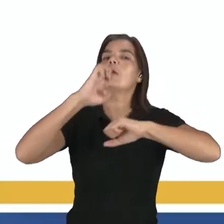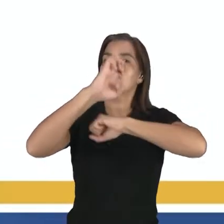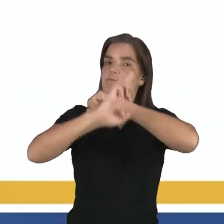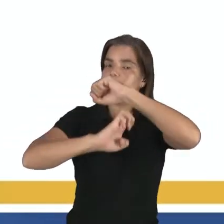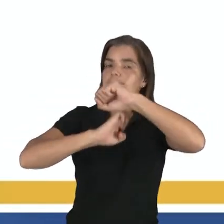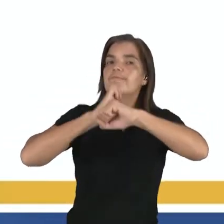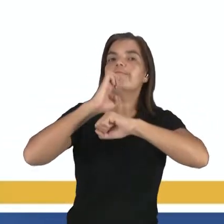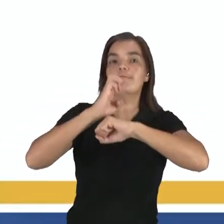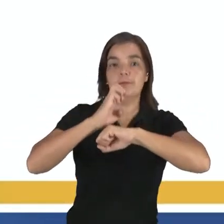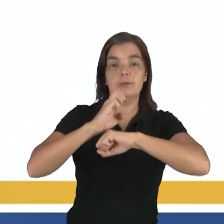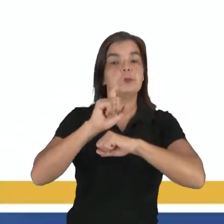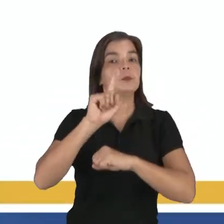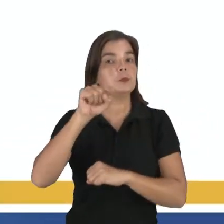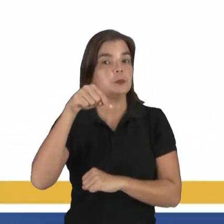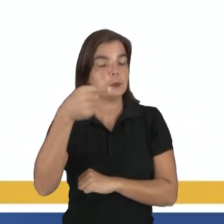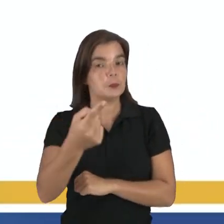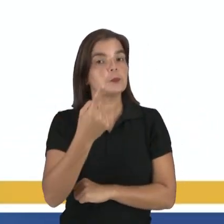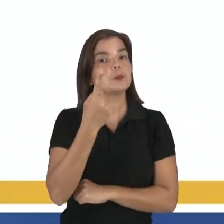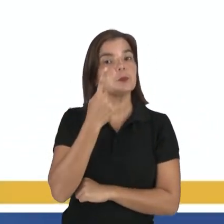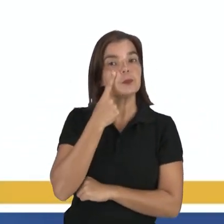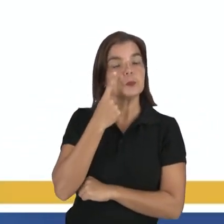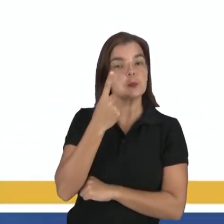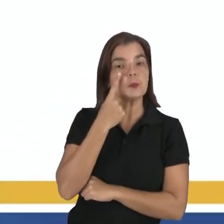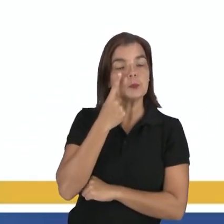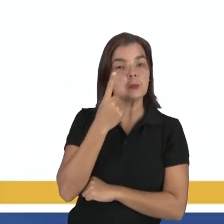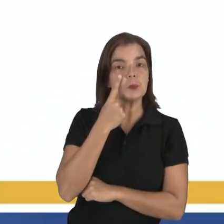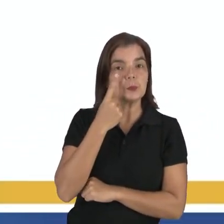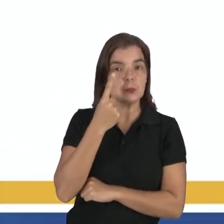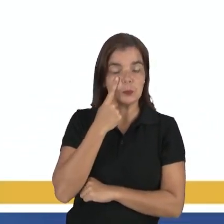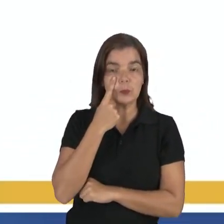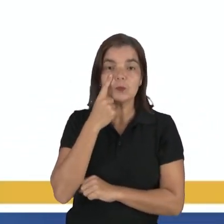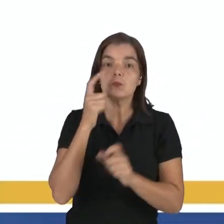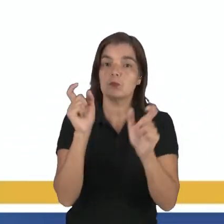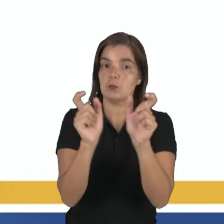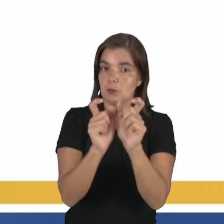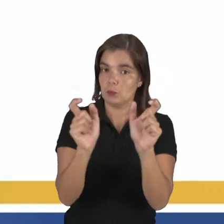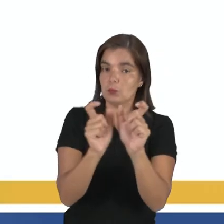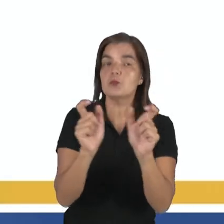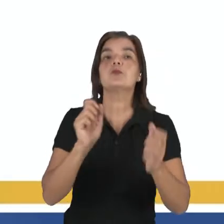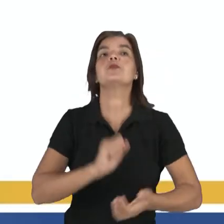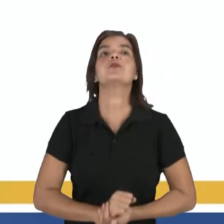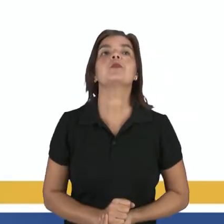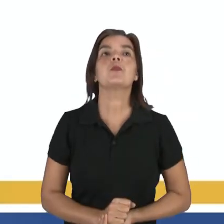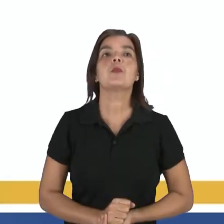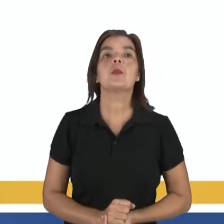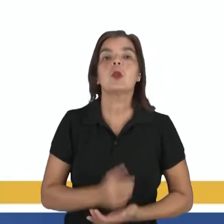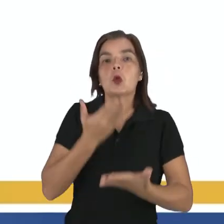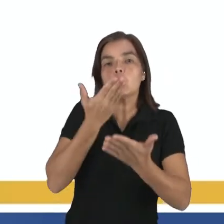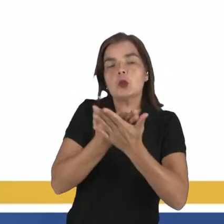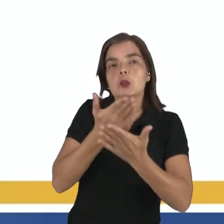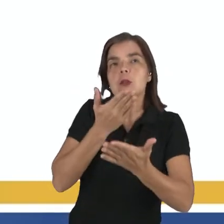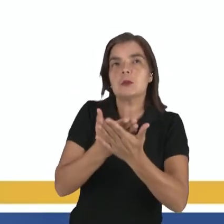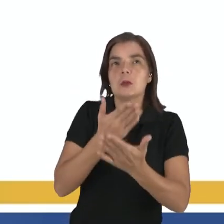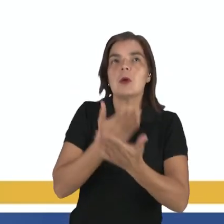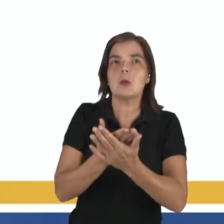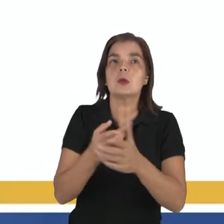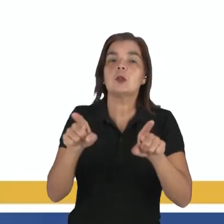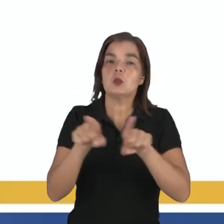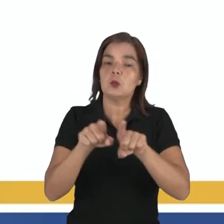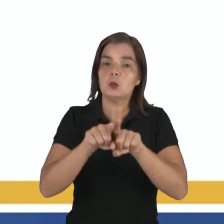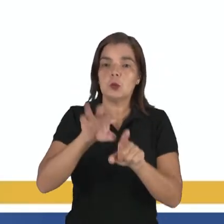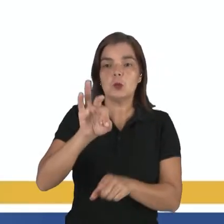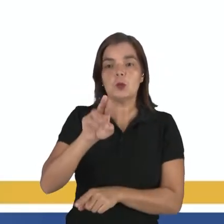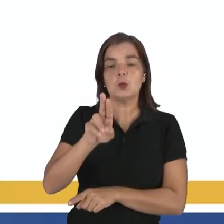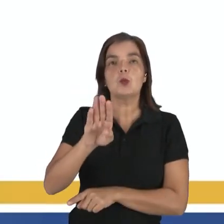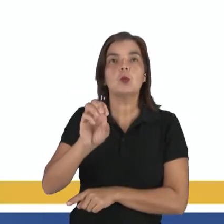e elétrico. Então, a partir daqui nós já aparecemos partículas subatômicas. Ele estudou descargas